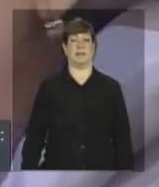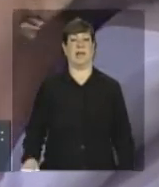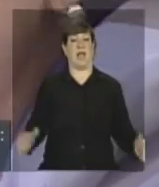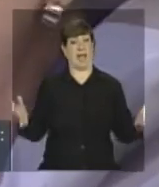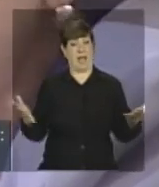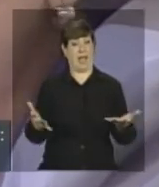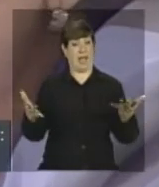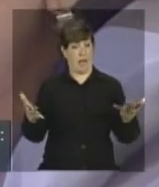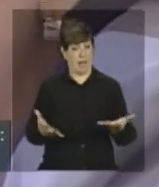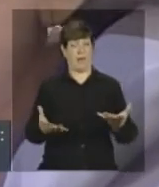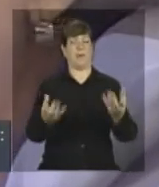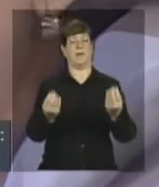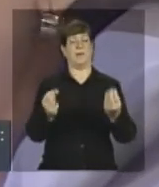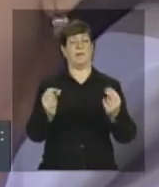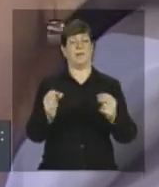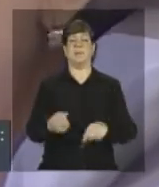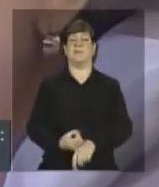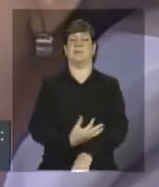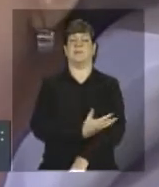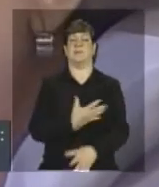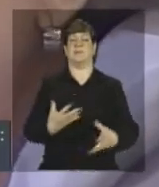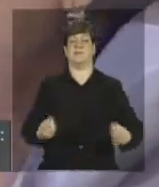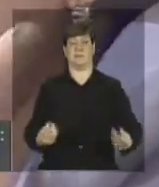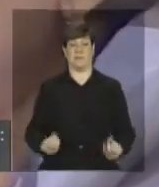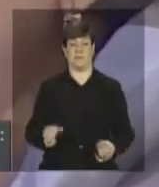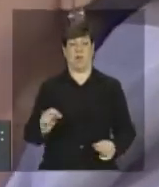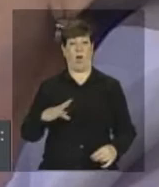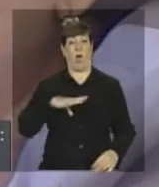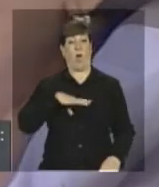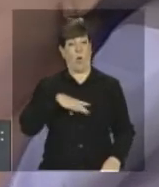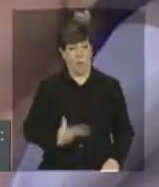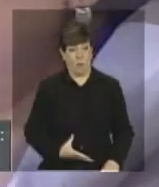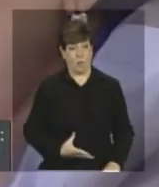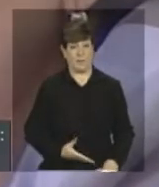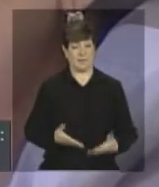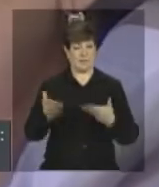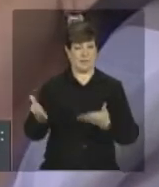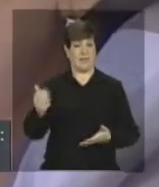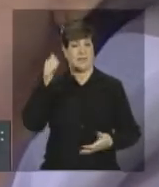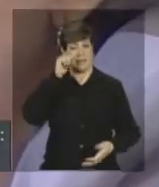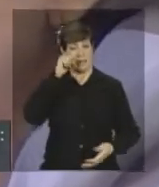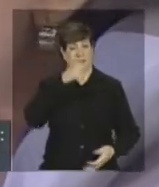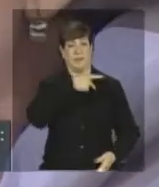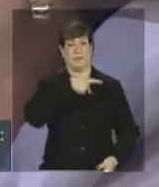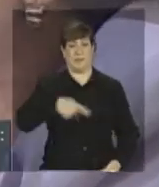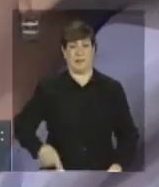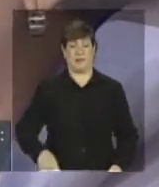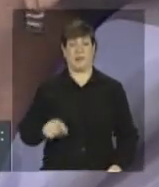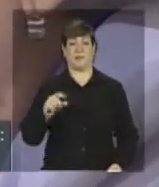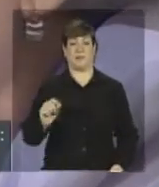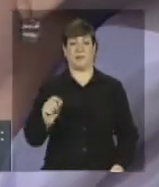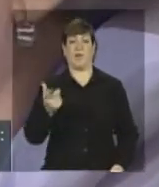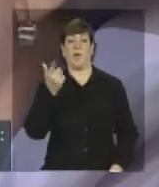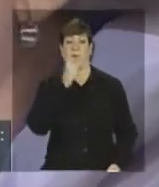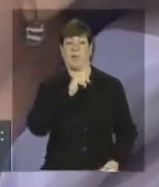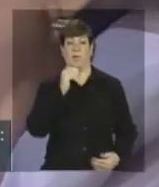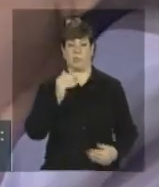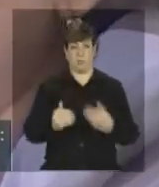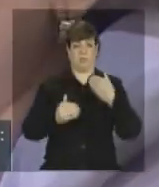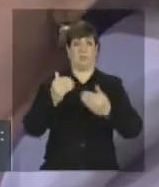agora, é muito emocionante, porque a coragem desta presidenta de alçar ao cargo